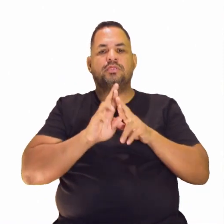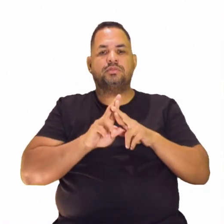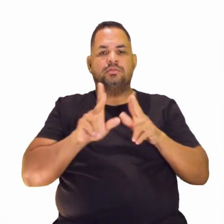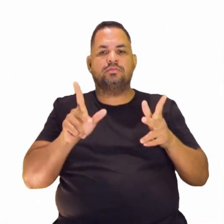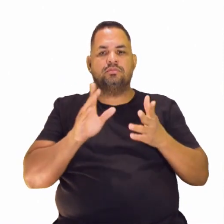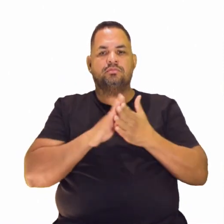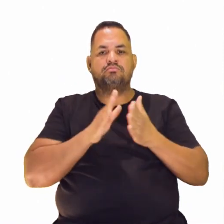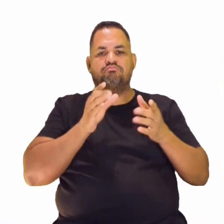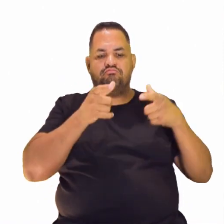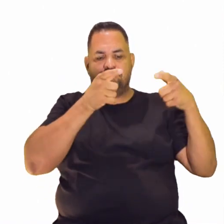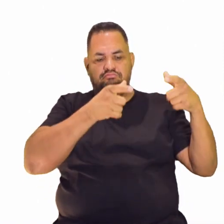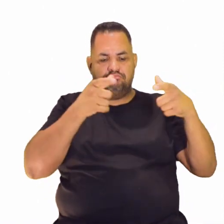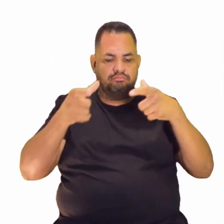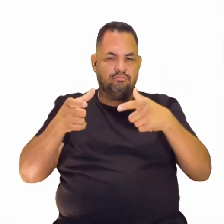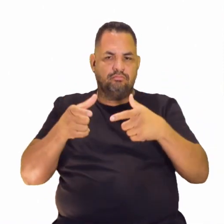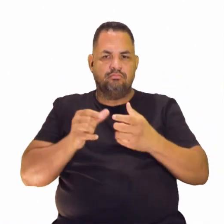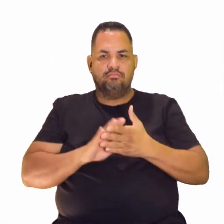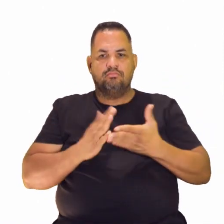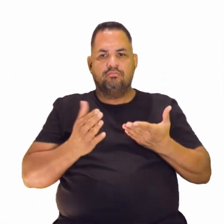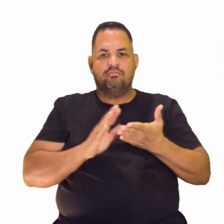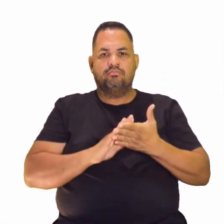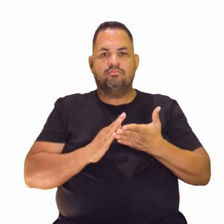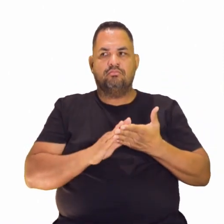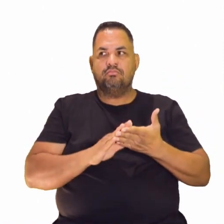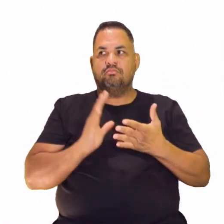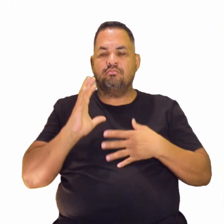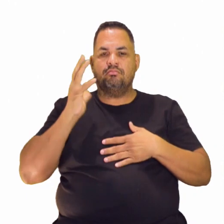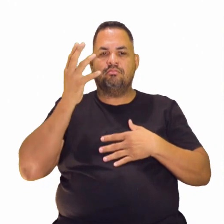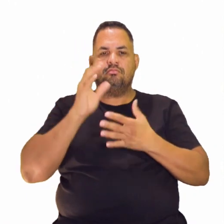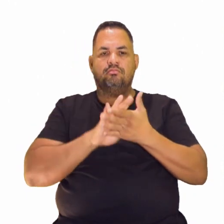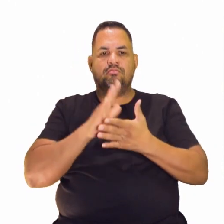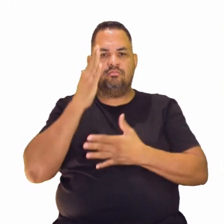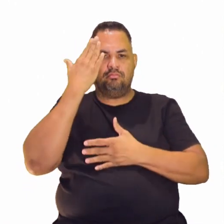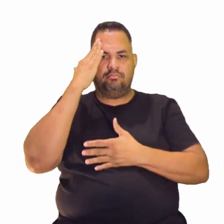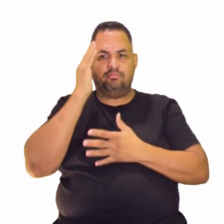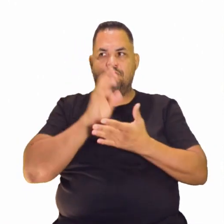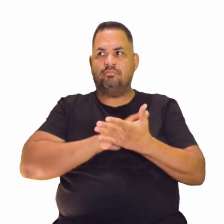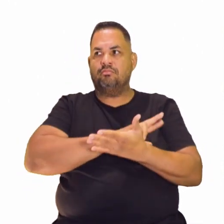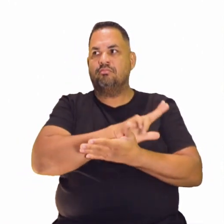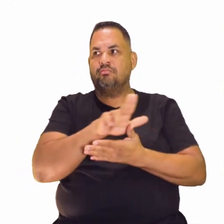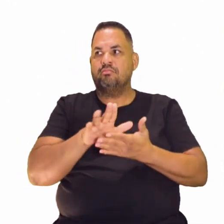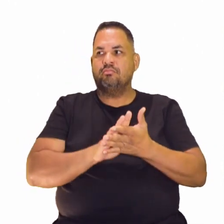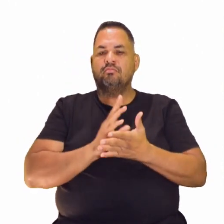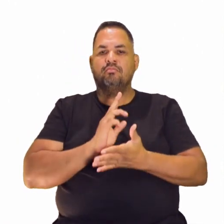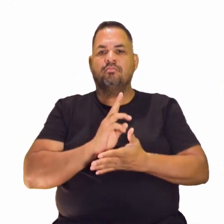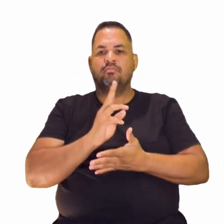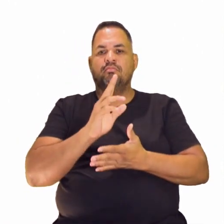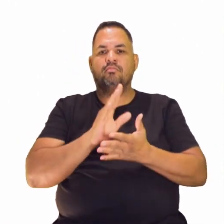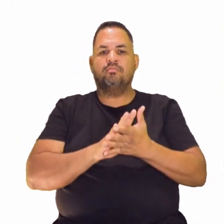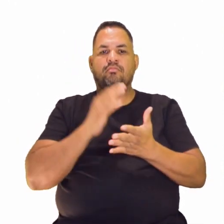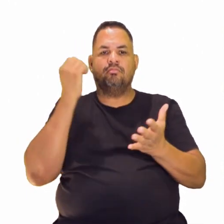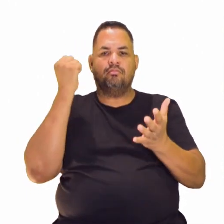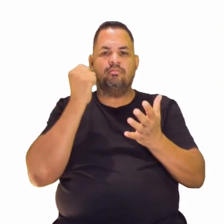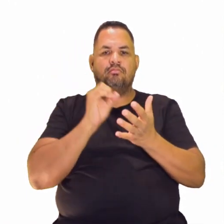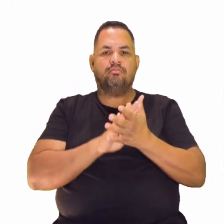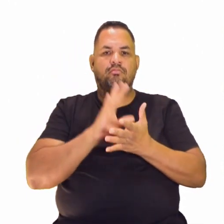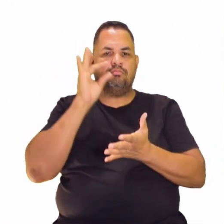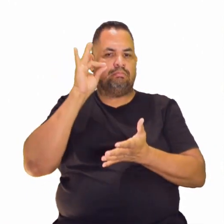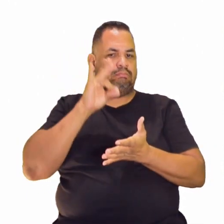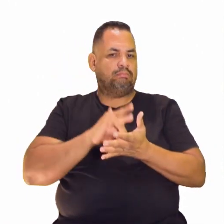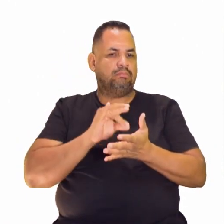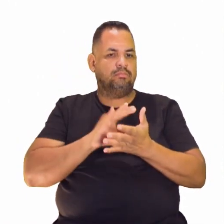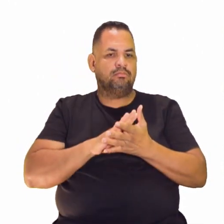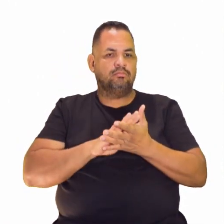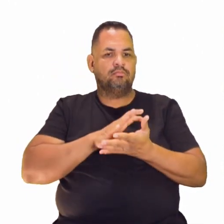diferentes, lugares, compreender a sua diversidade, né? Os processos de legitimação